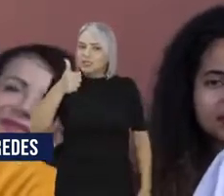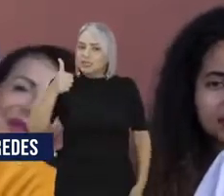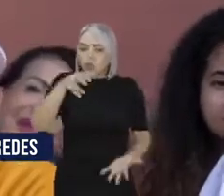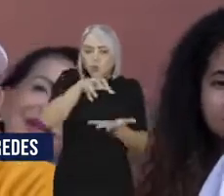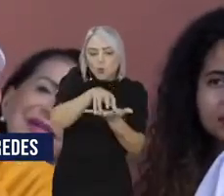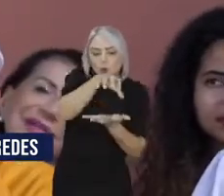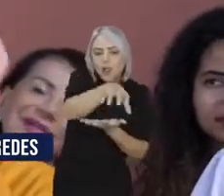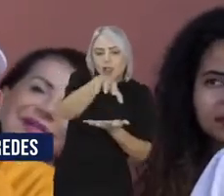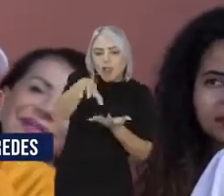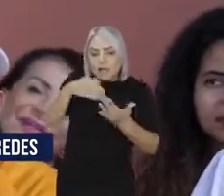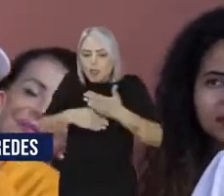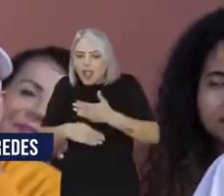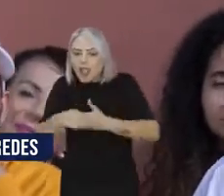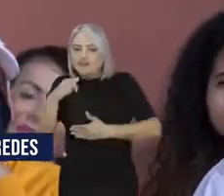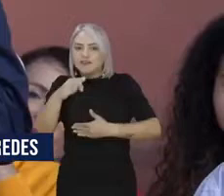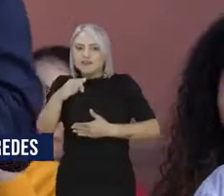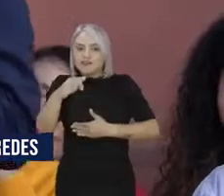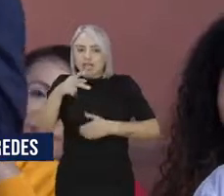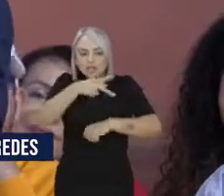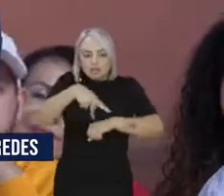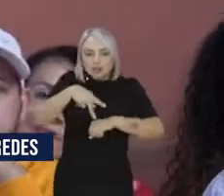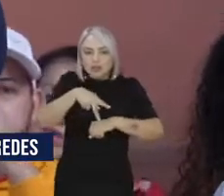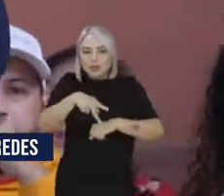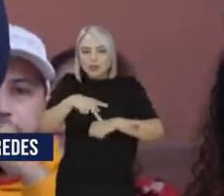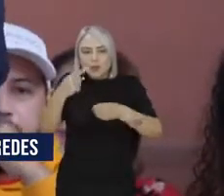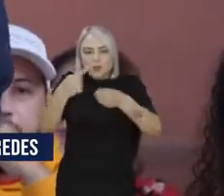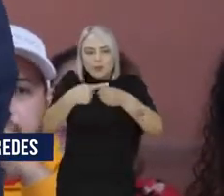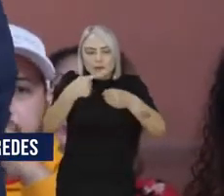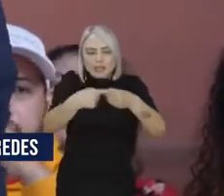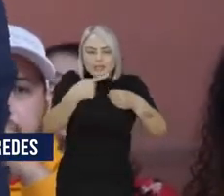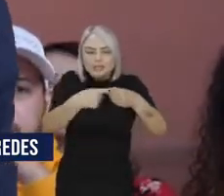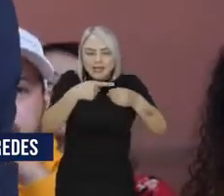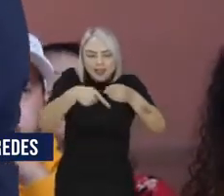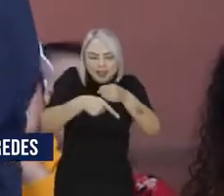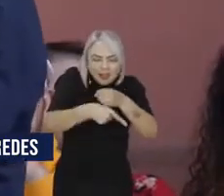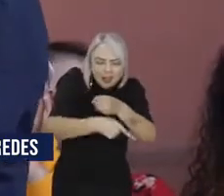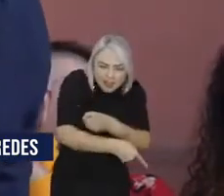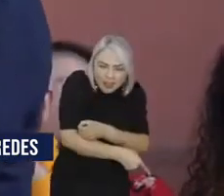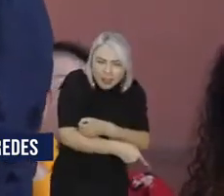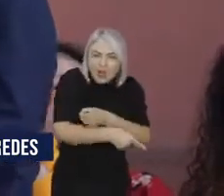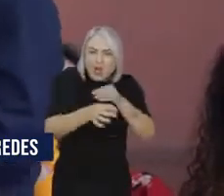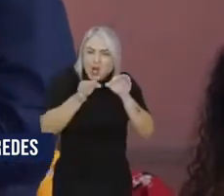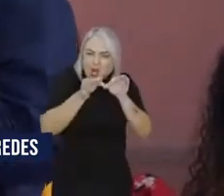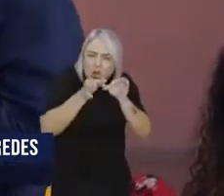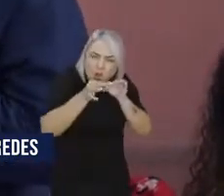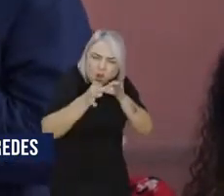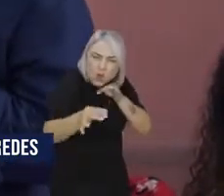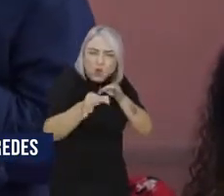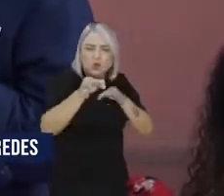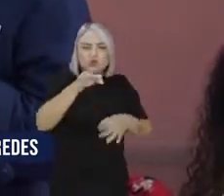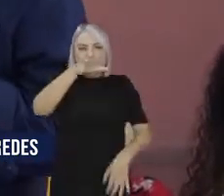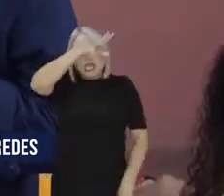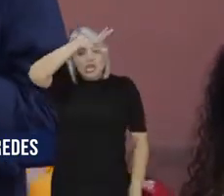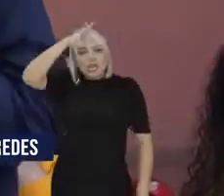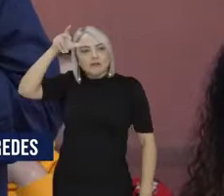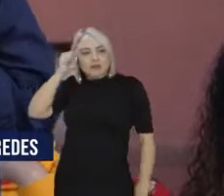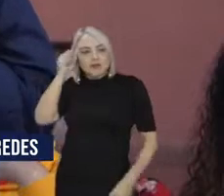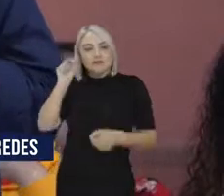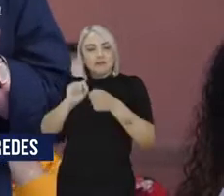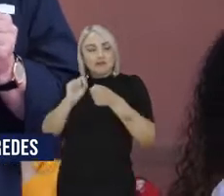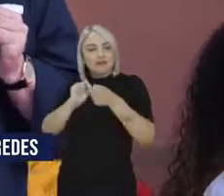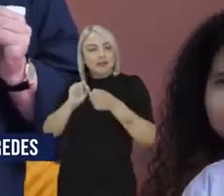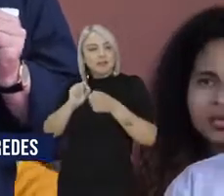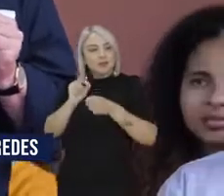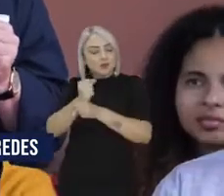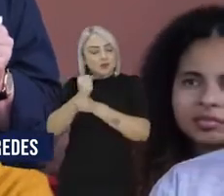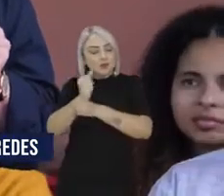cidade chamada Quari, a 300 quilômetros de Manaus, nós fizemos uma faculdade lá. Sabe, por que